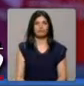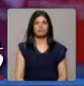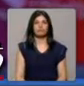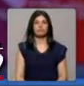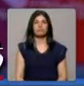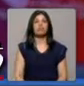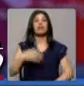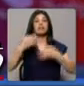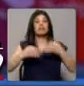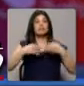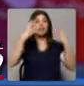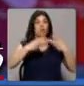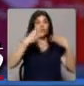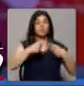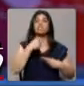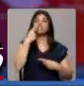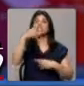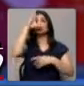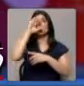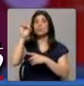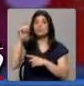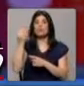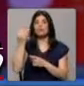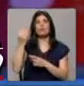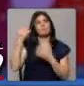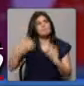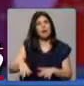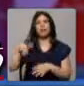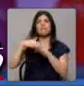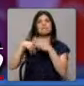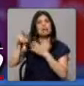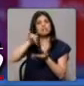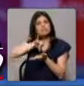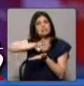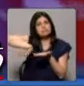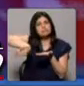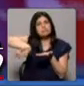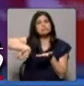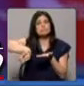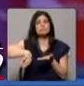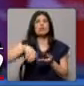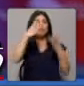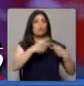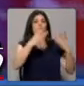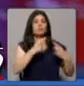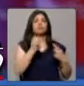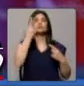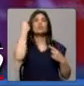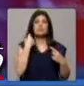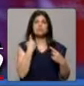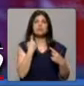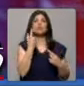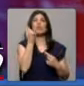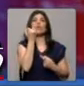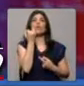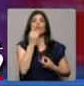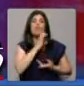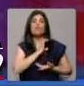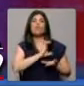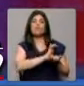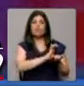O Tribunal de Contas considera que o Governo excluiu indevidamente das contas do Orçamento do Estado do ano passado o chamado Fundo de Resolução,